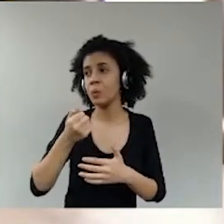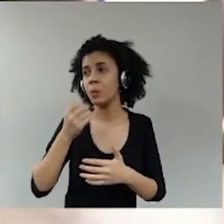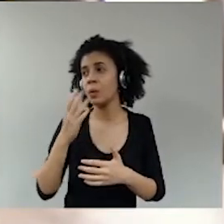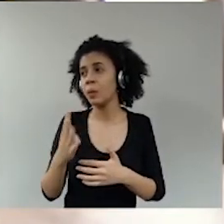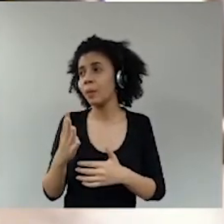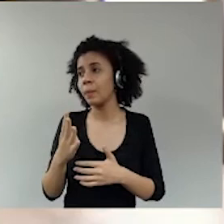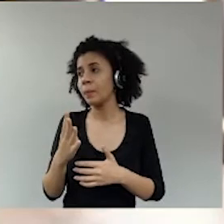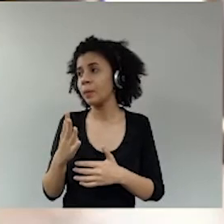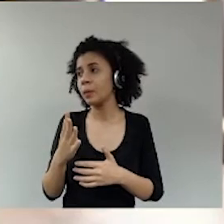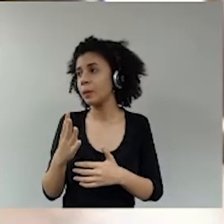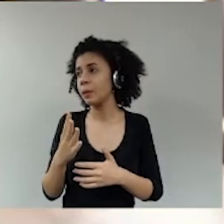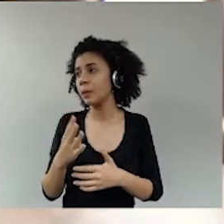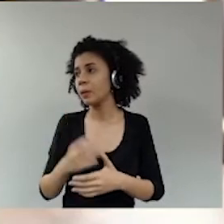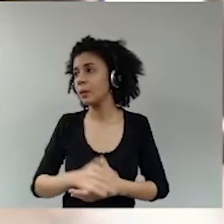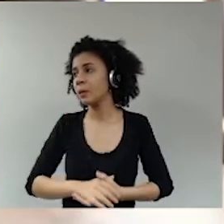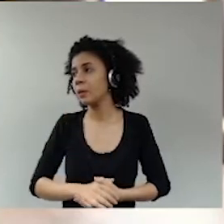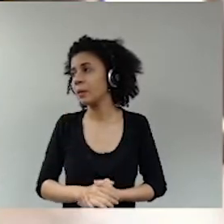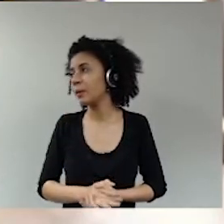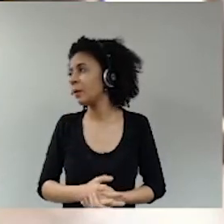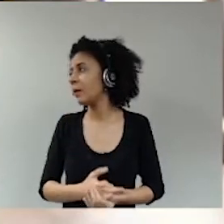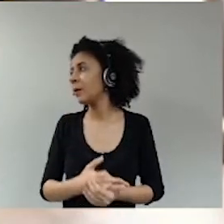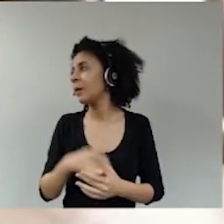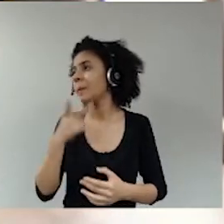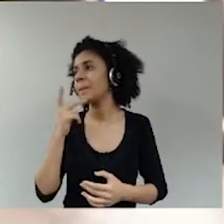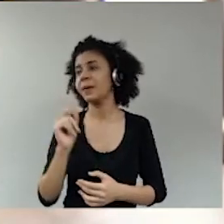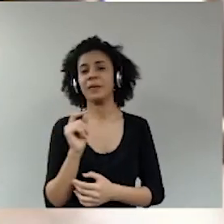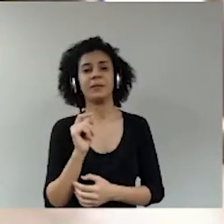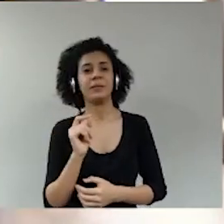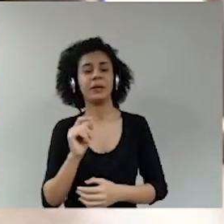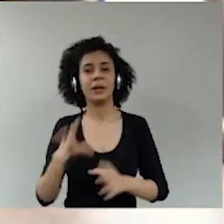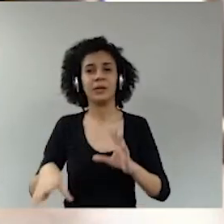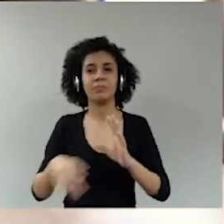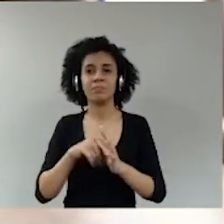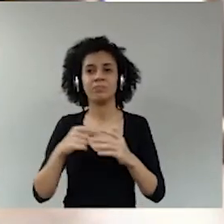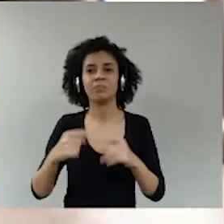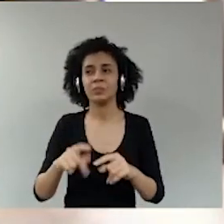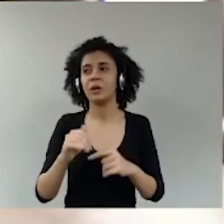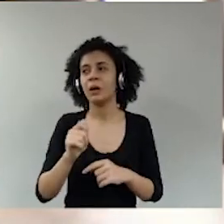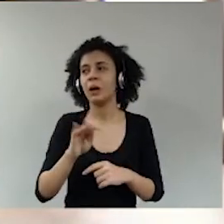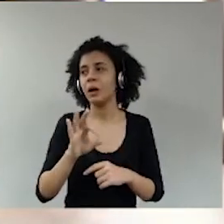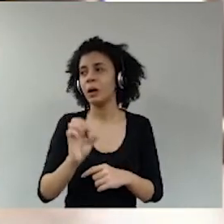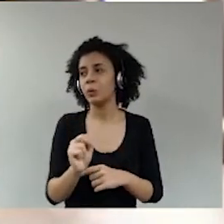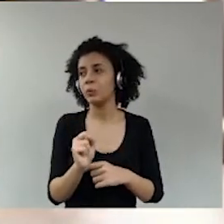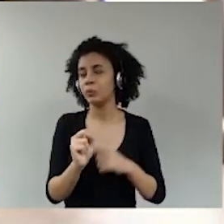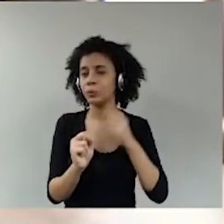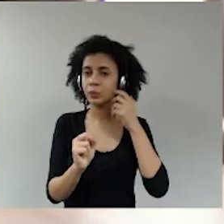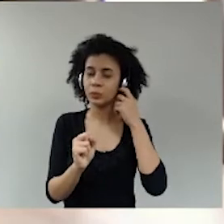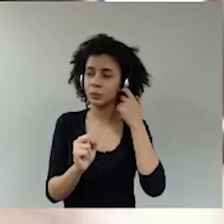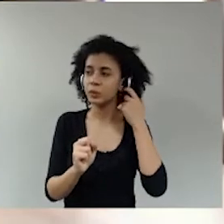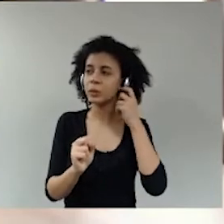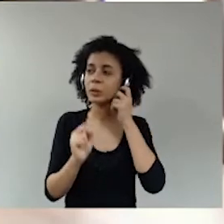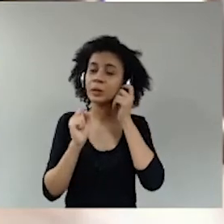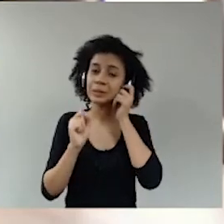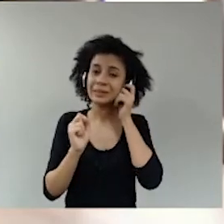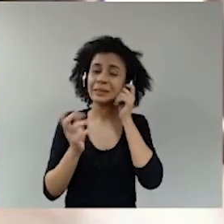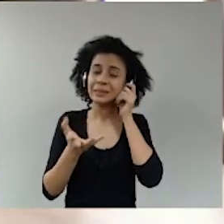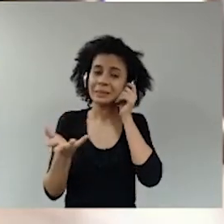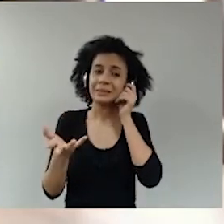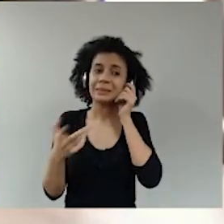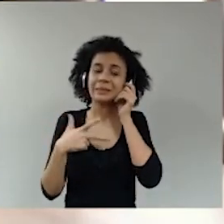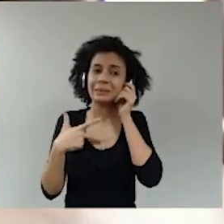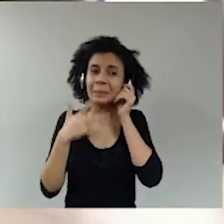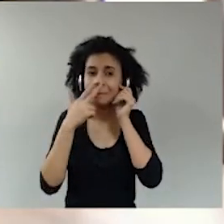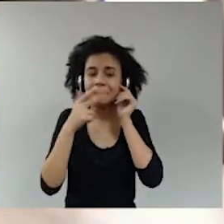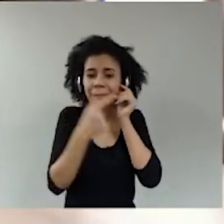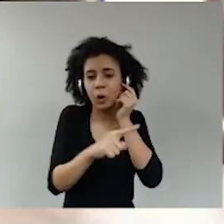instituições democráticas, para coibir esses atos que, por hora,